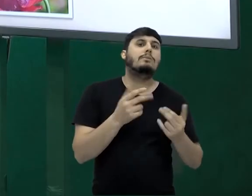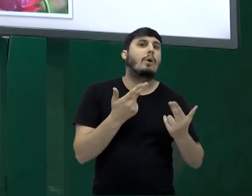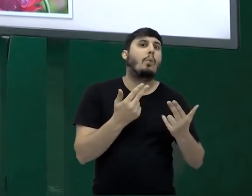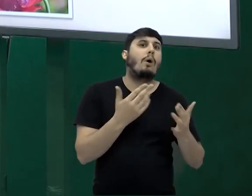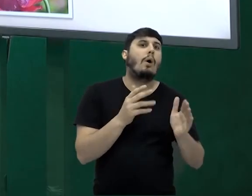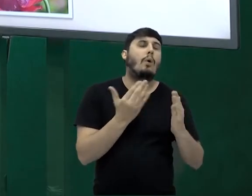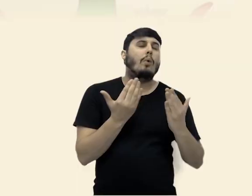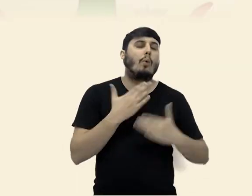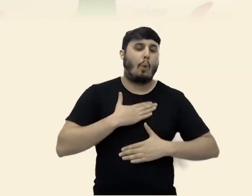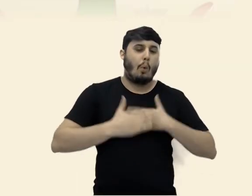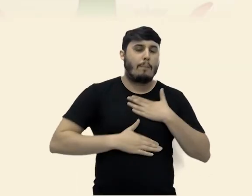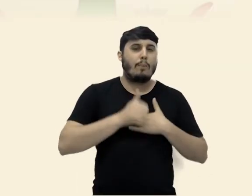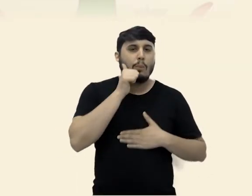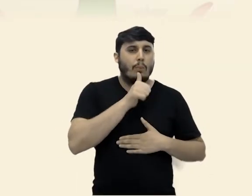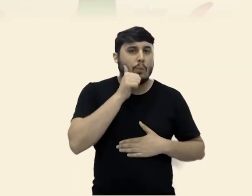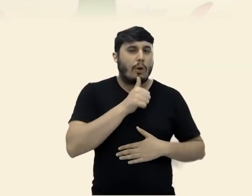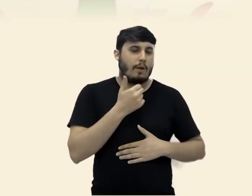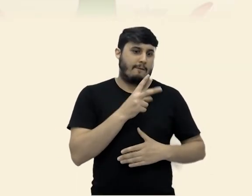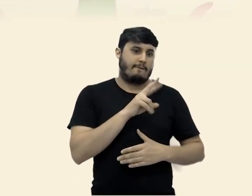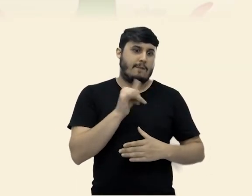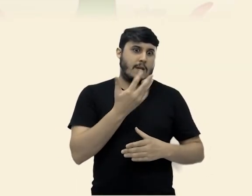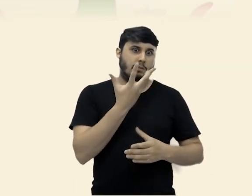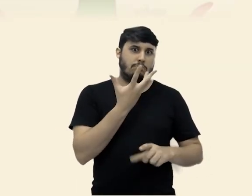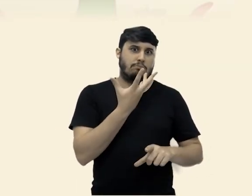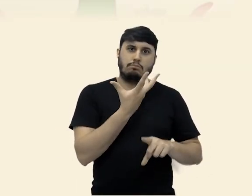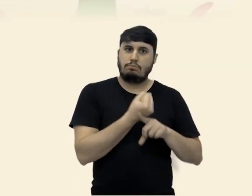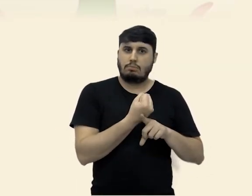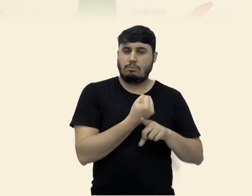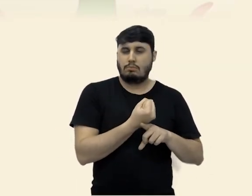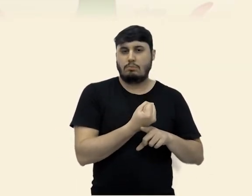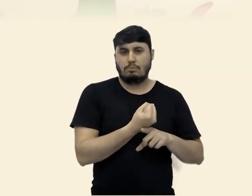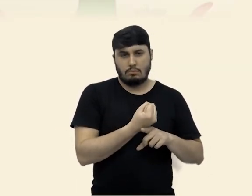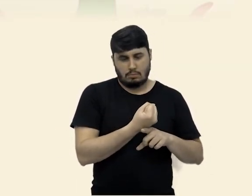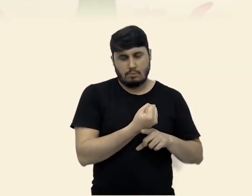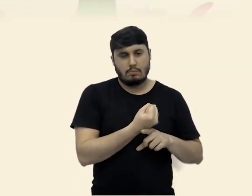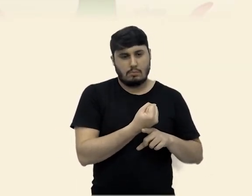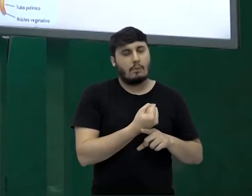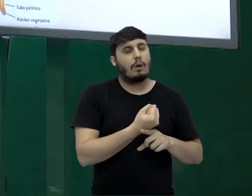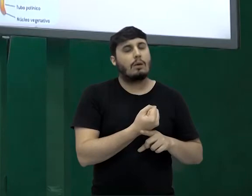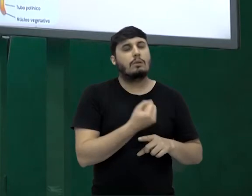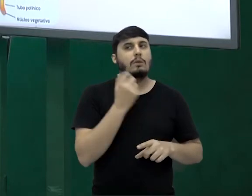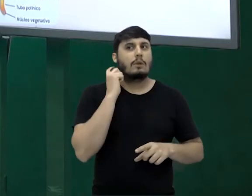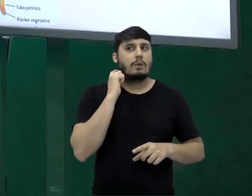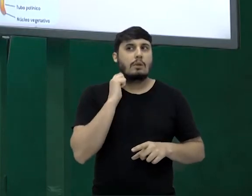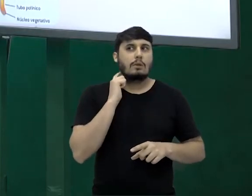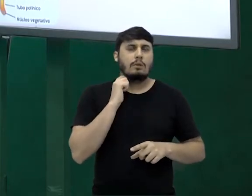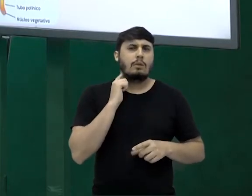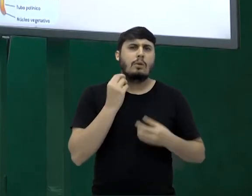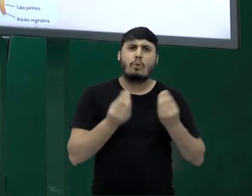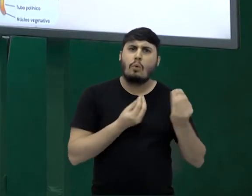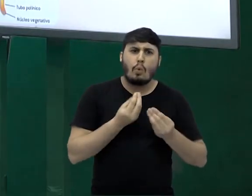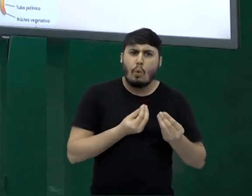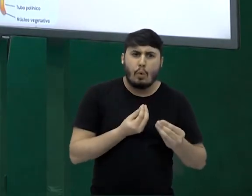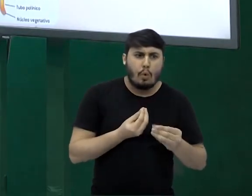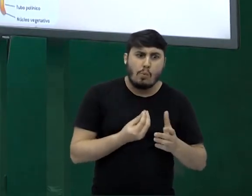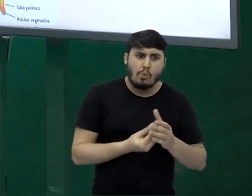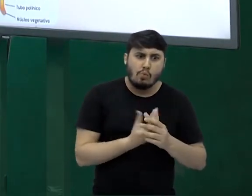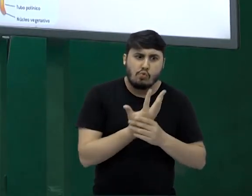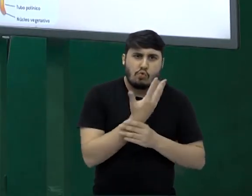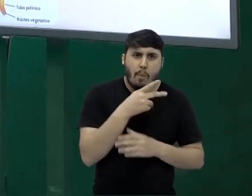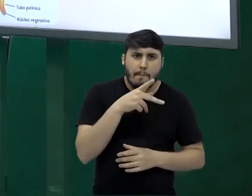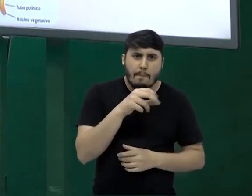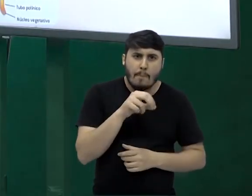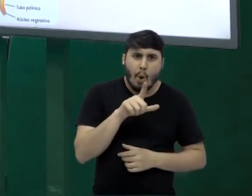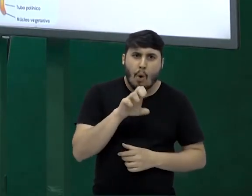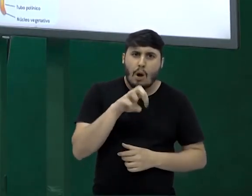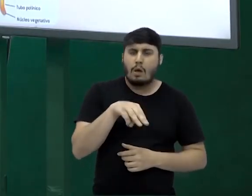para receber esse pólen, beleza? E aí, cara, quando vai produzir